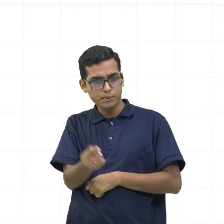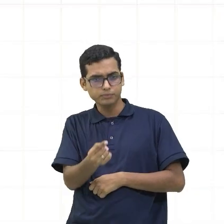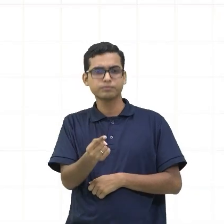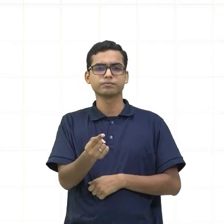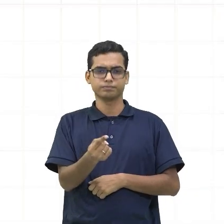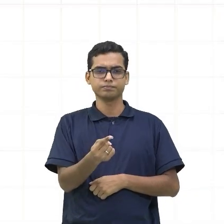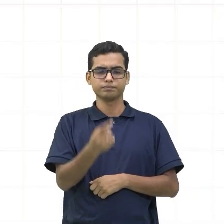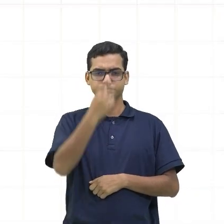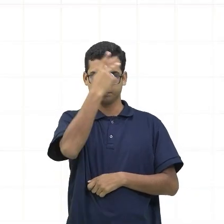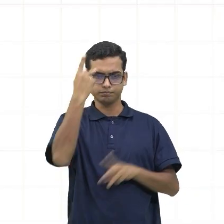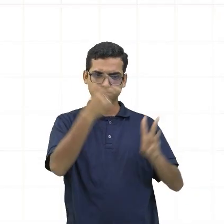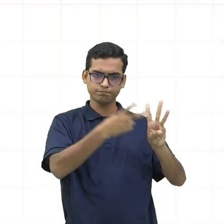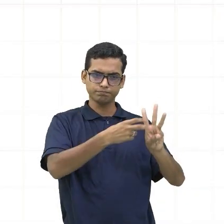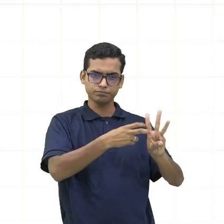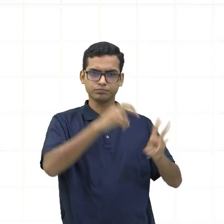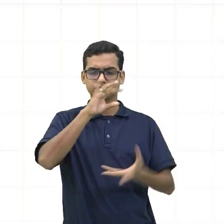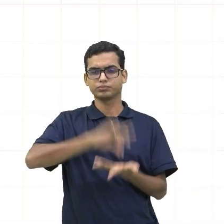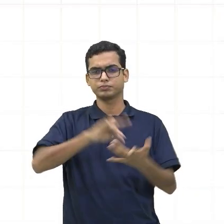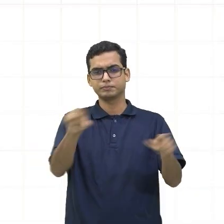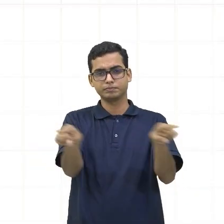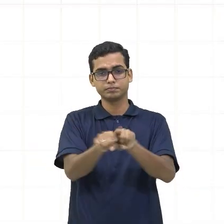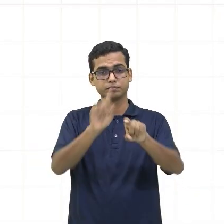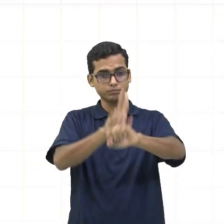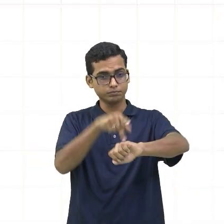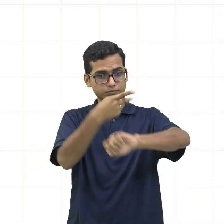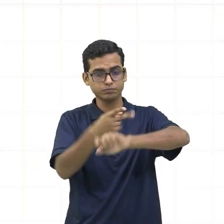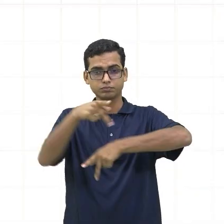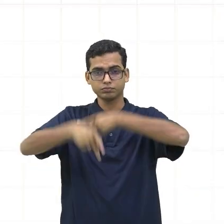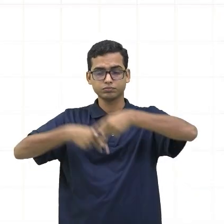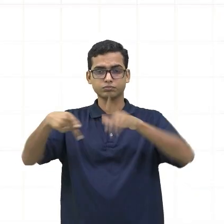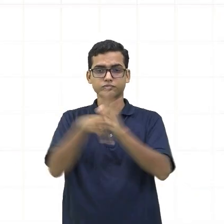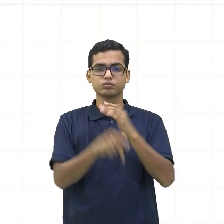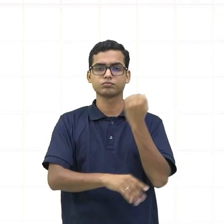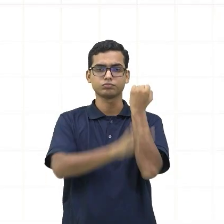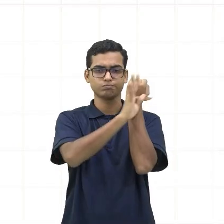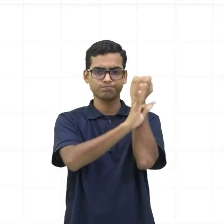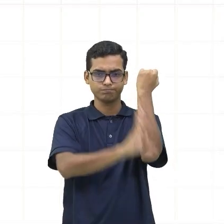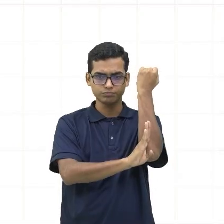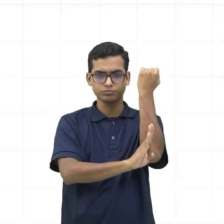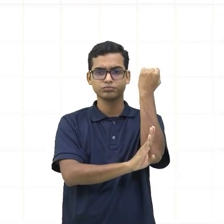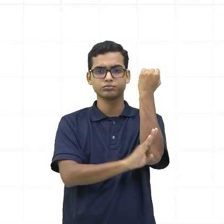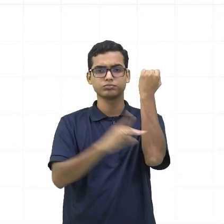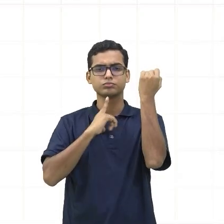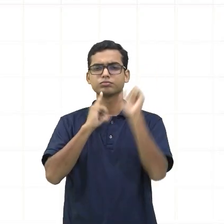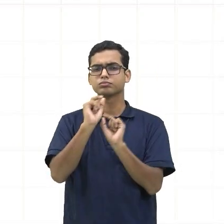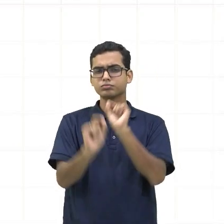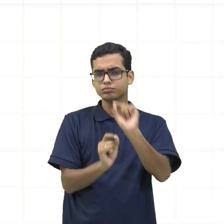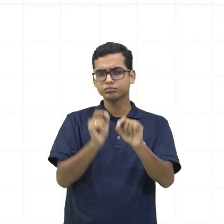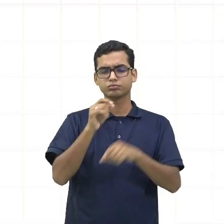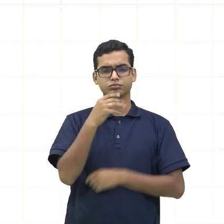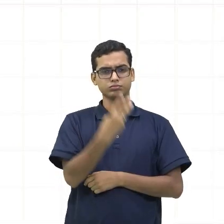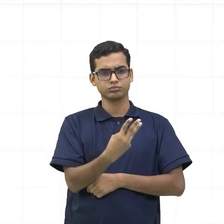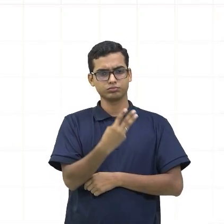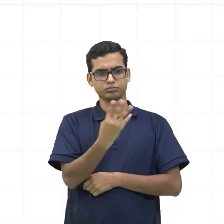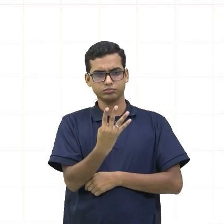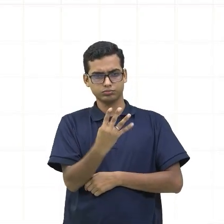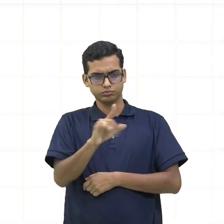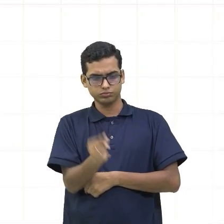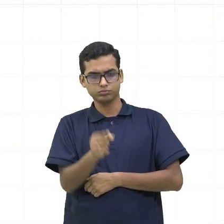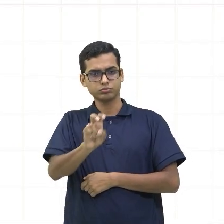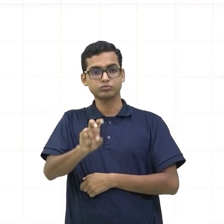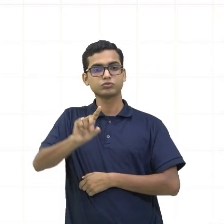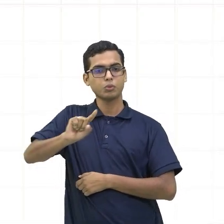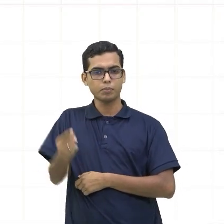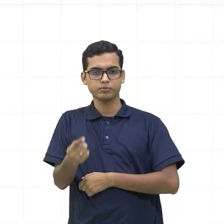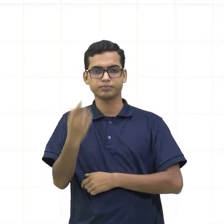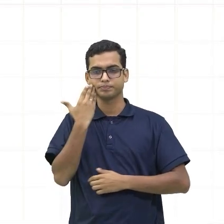mil, né, indígenas. E depois nós temos o município de Tabatinga, que contava com uma população indígena em